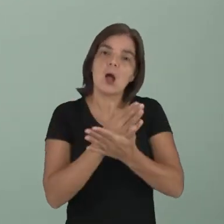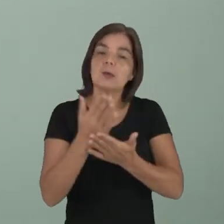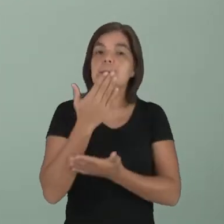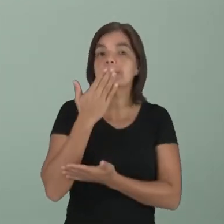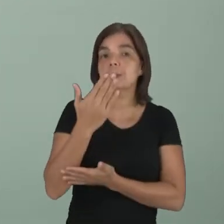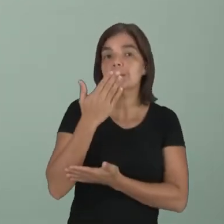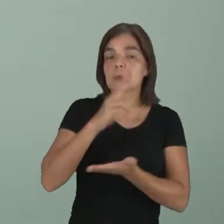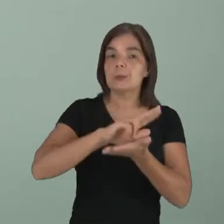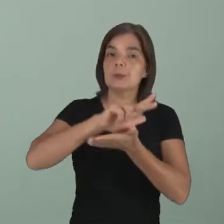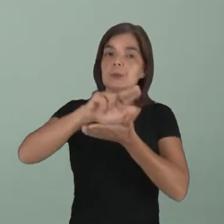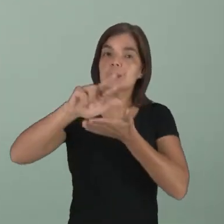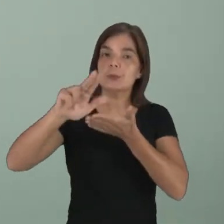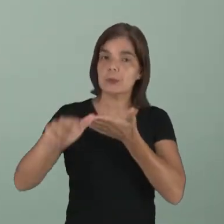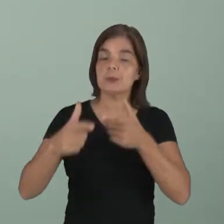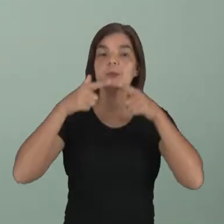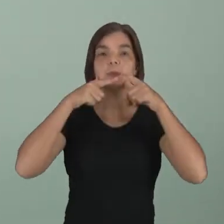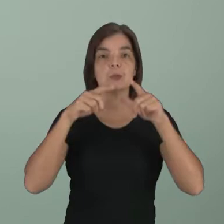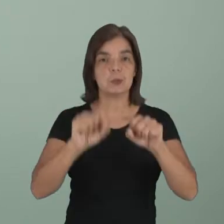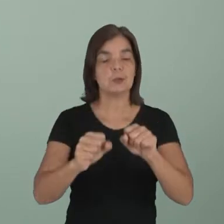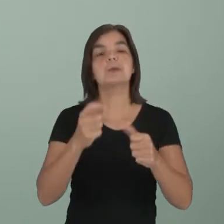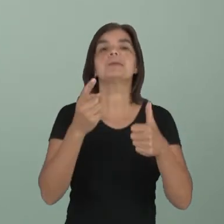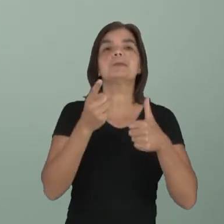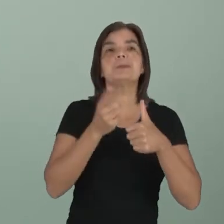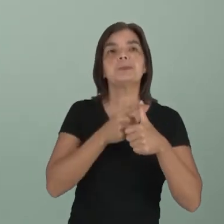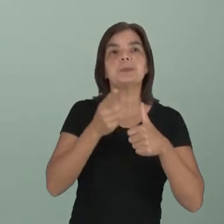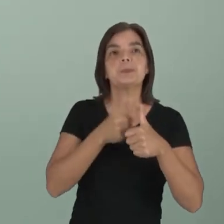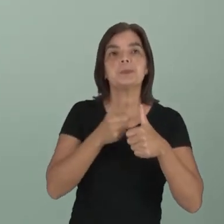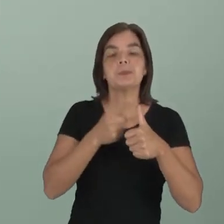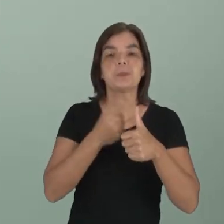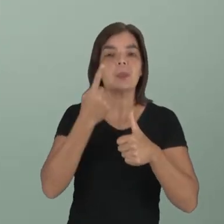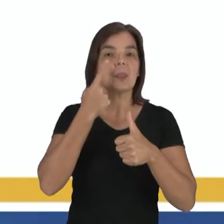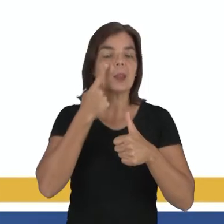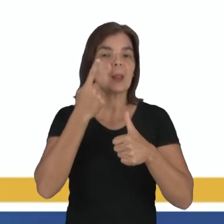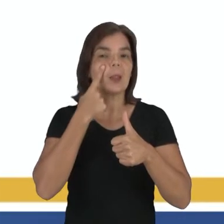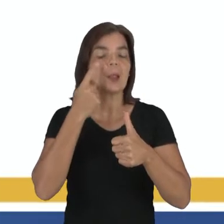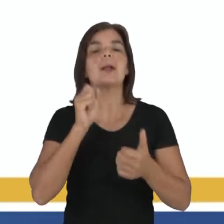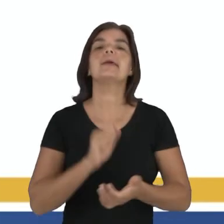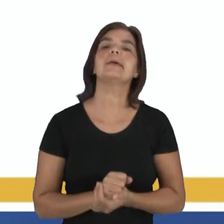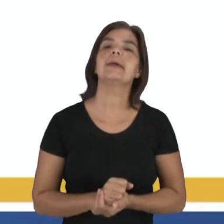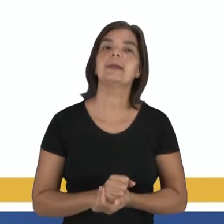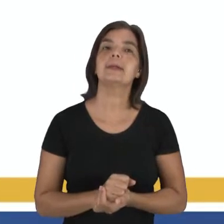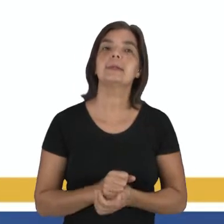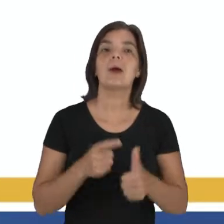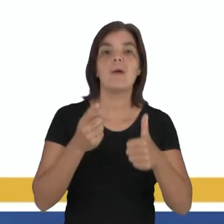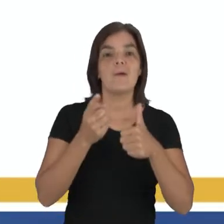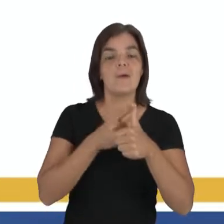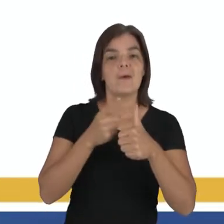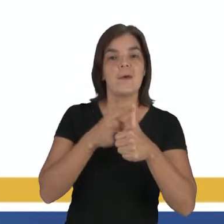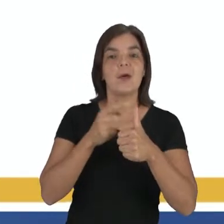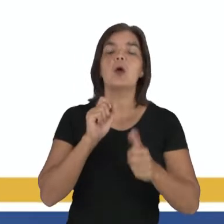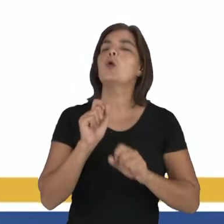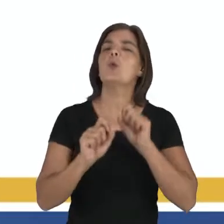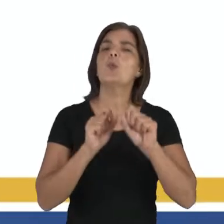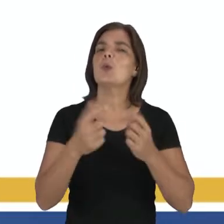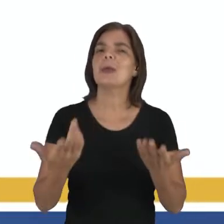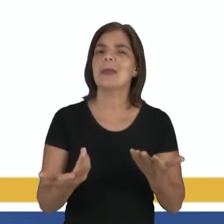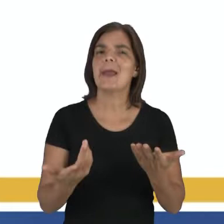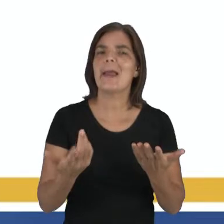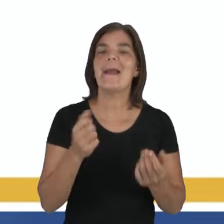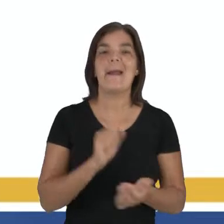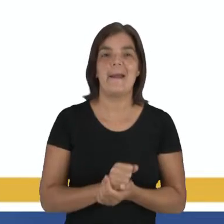alguns tipos de variações linguísticas. A primeira variação que está aparecendo para vocês é a variação